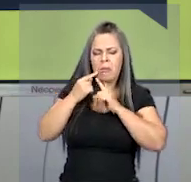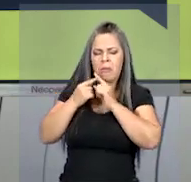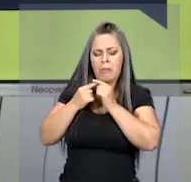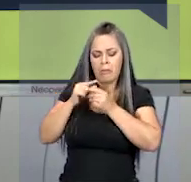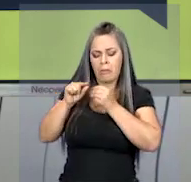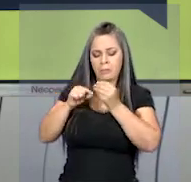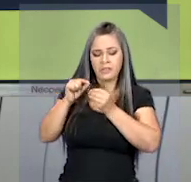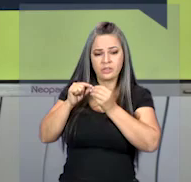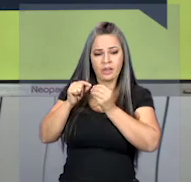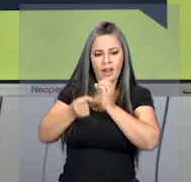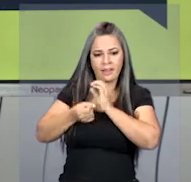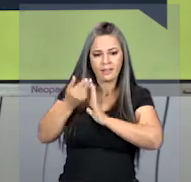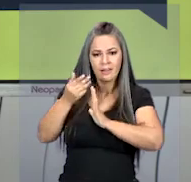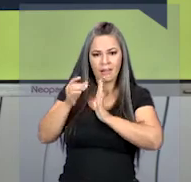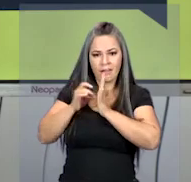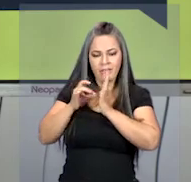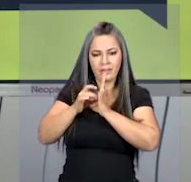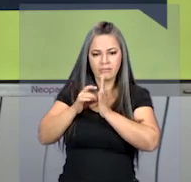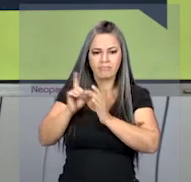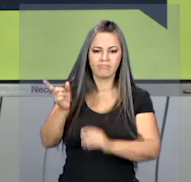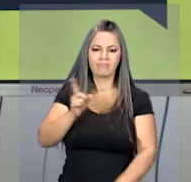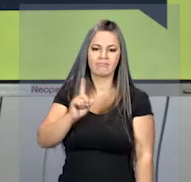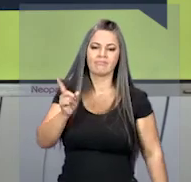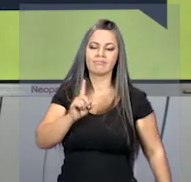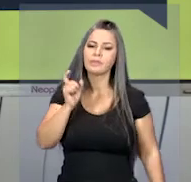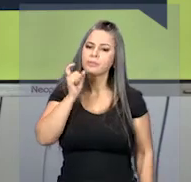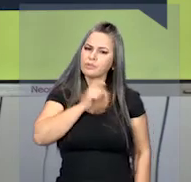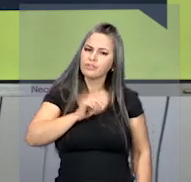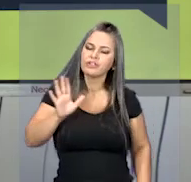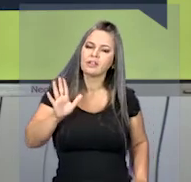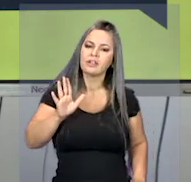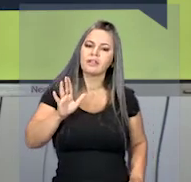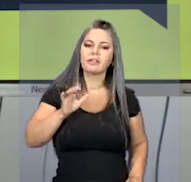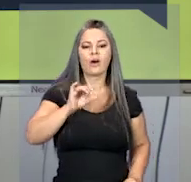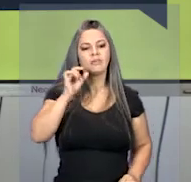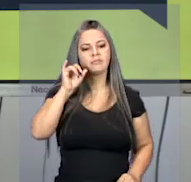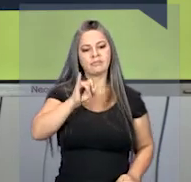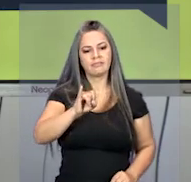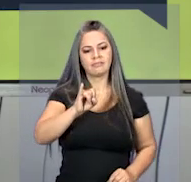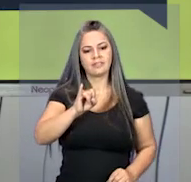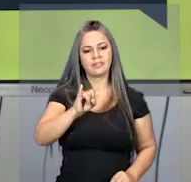é imaginário, faz parte de uma lenda, né?